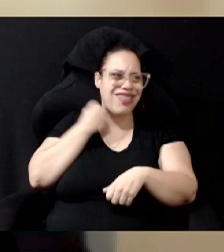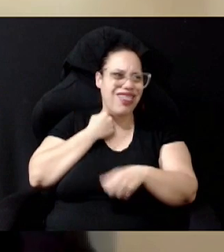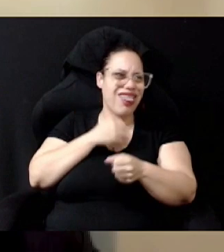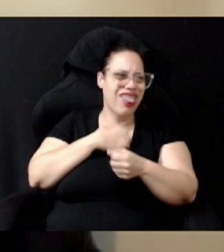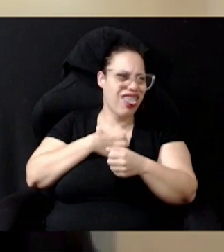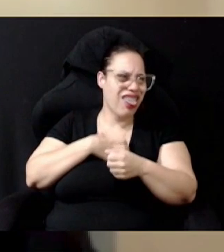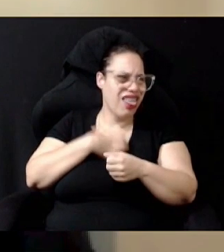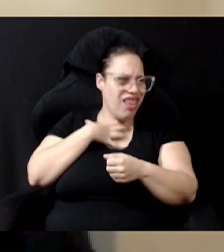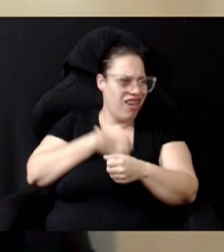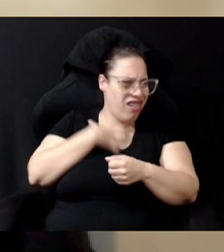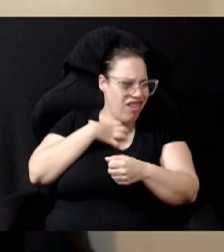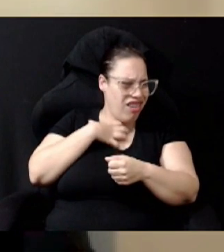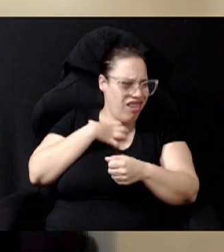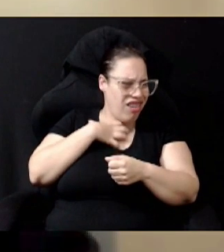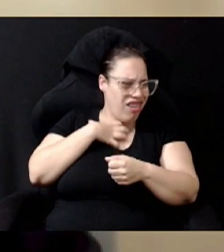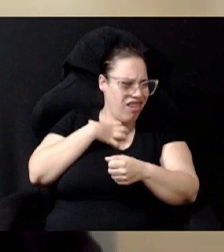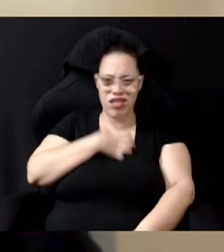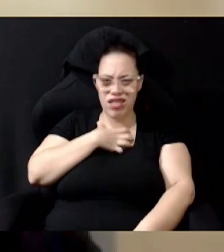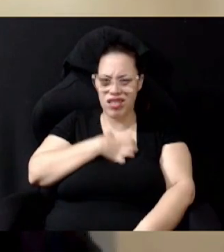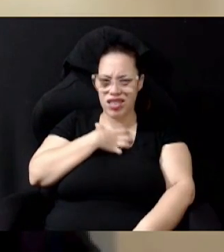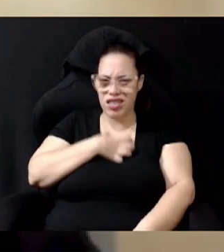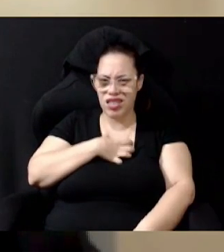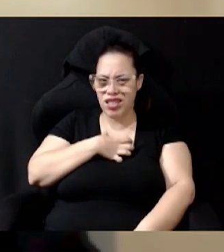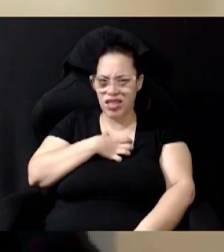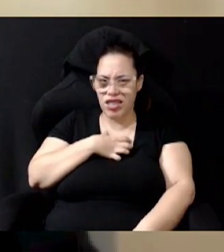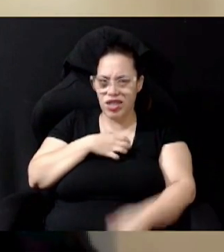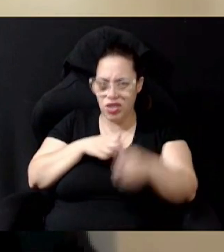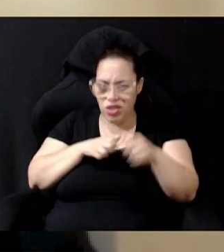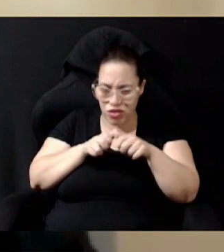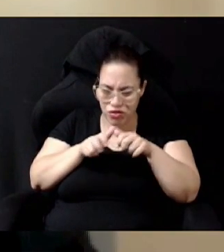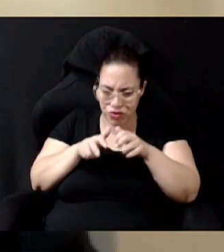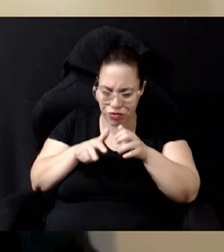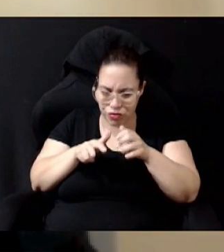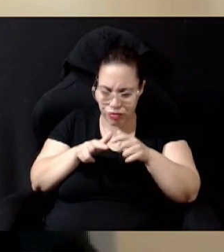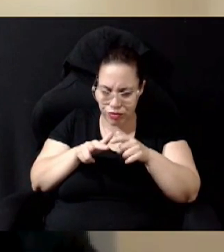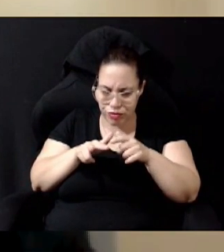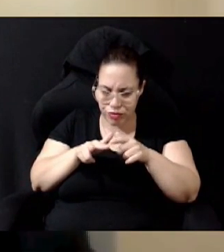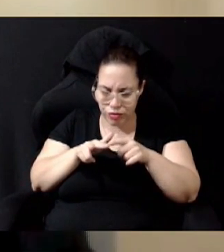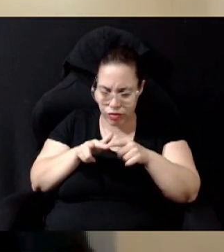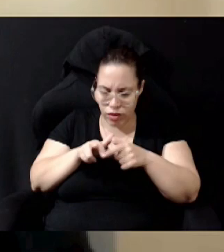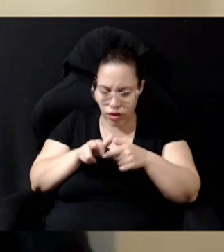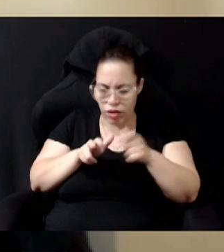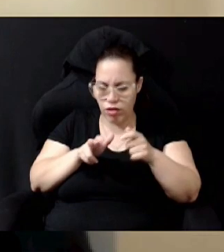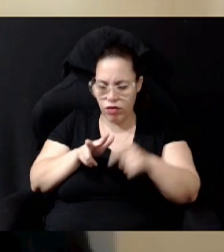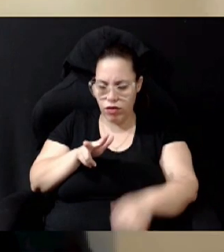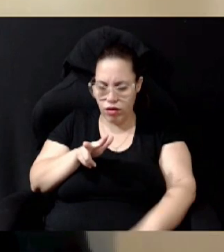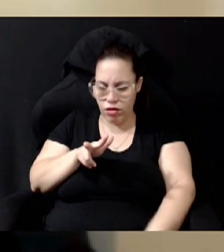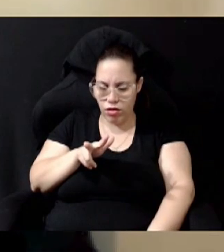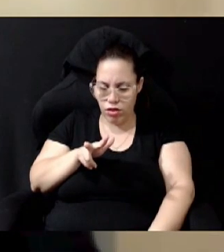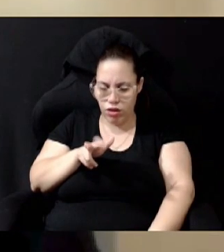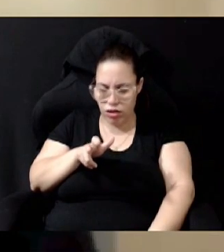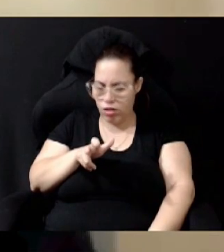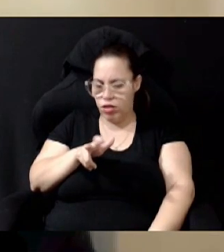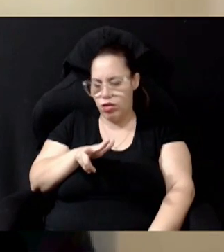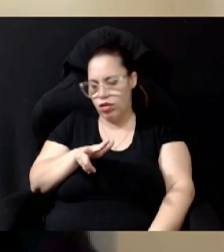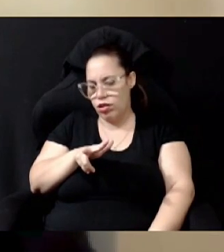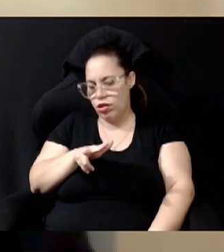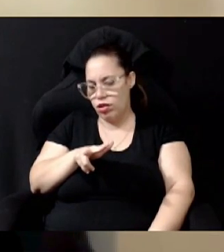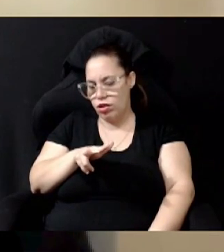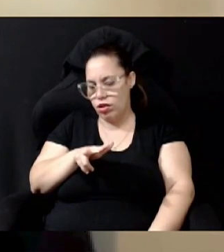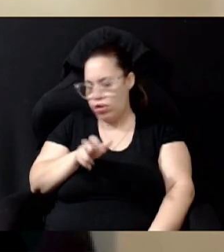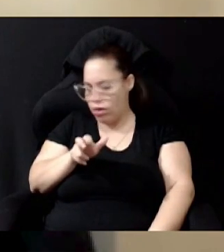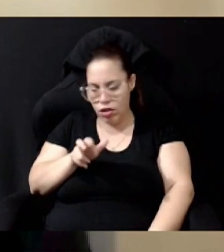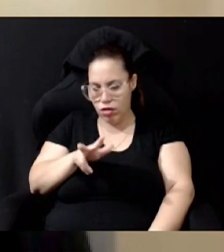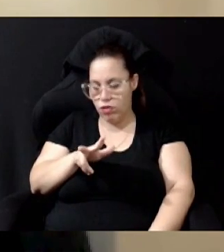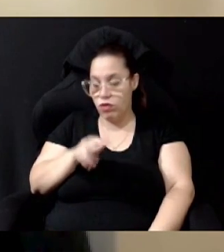movimentos muito pequenos, mas assim, é um incômodo muito grande que demanda um